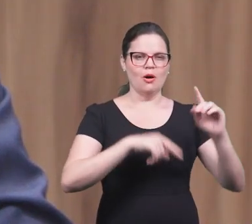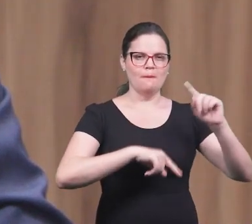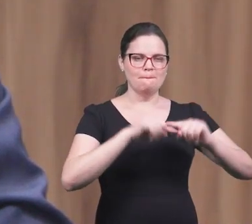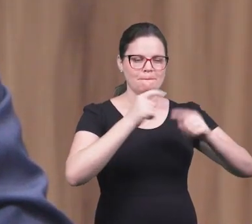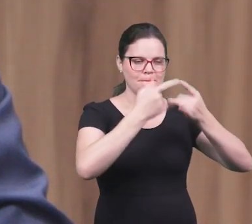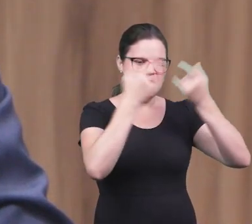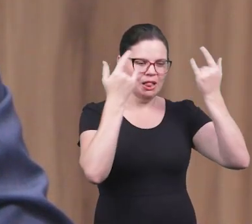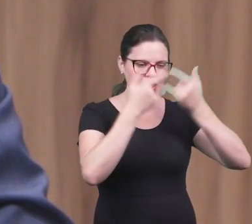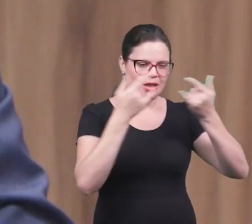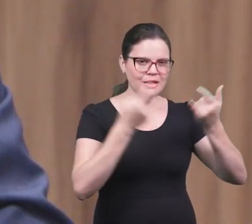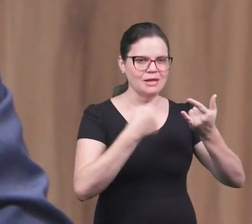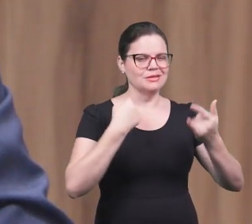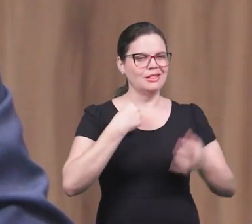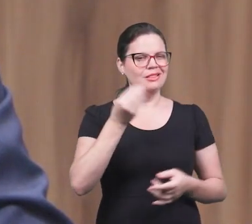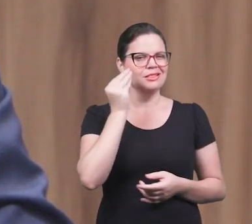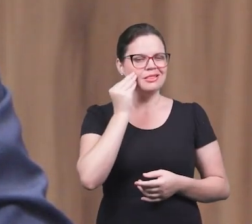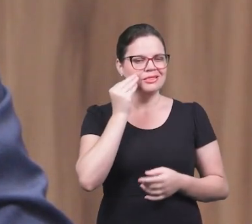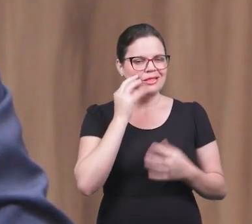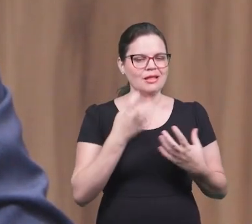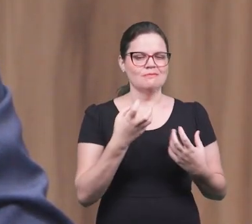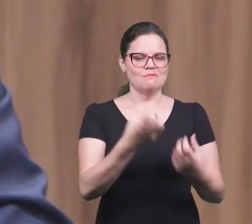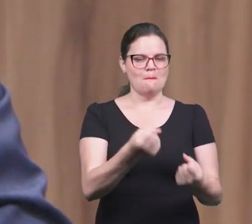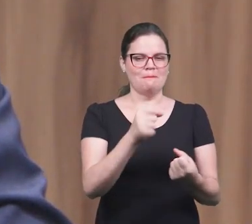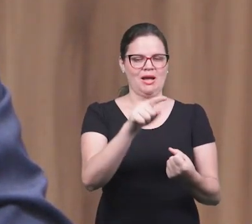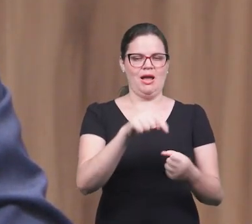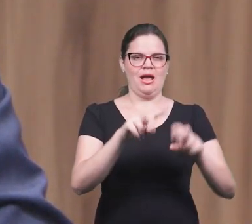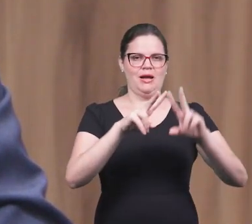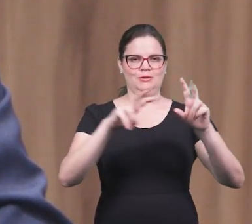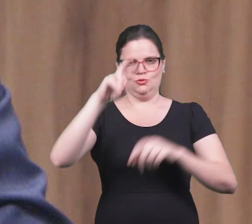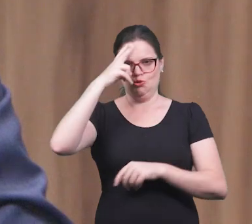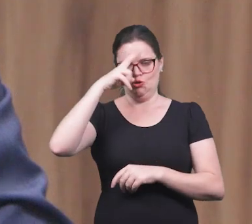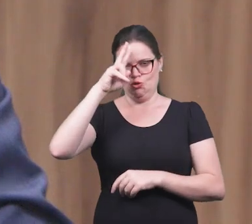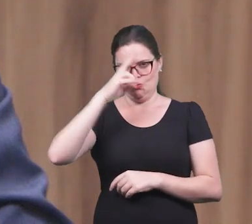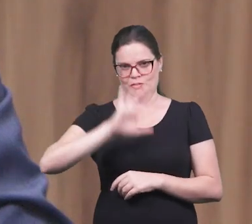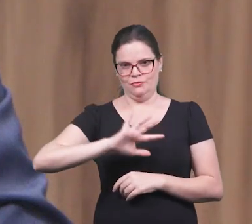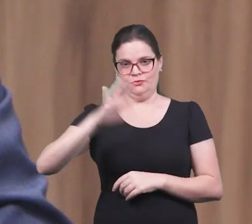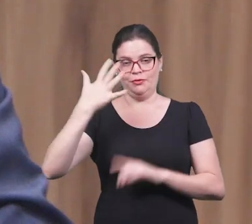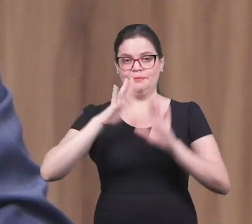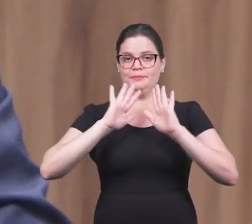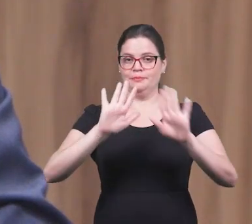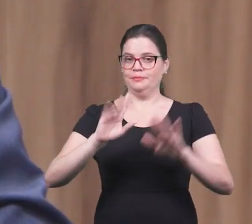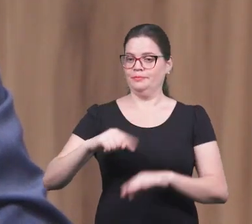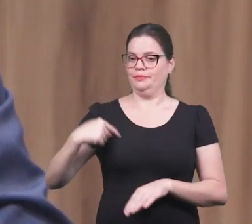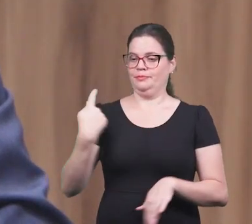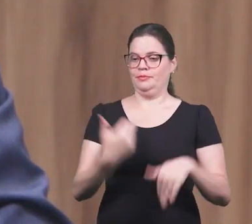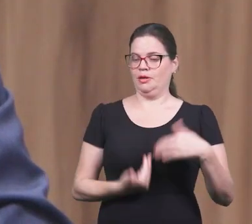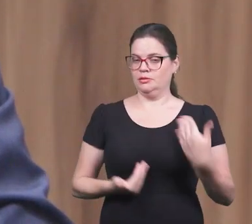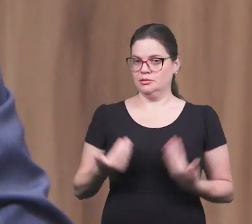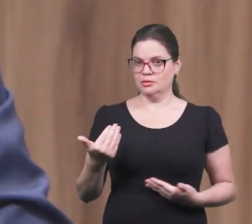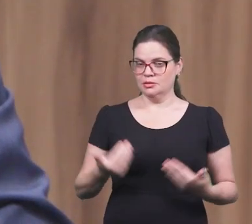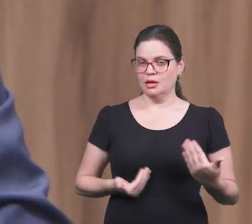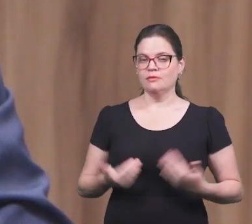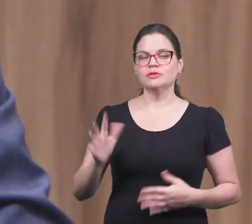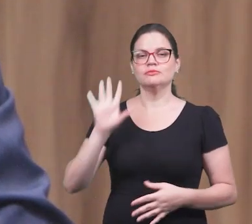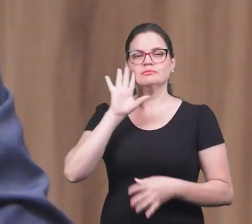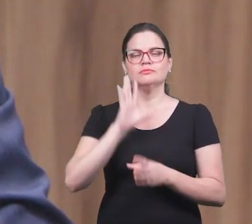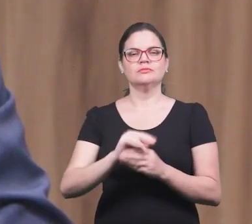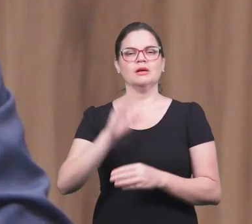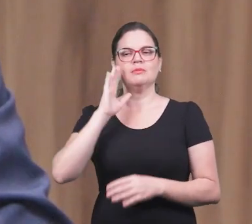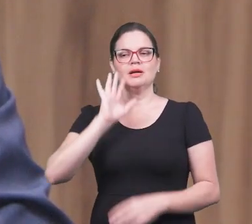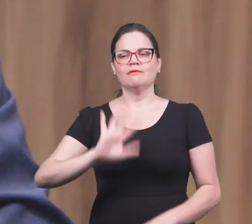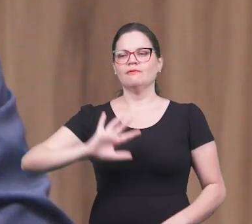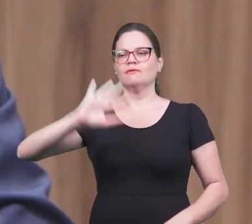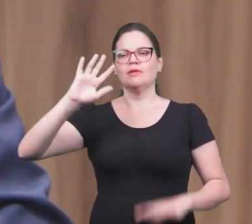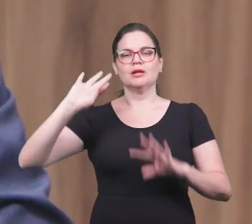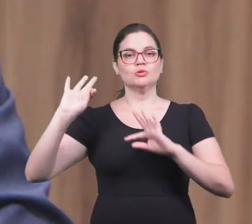servos, nós atribuímos todos os fatos a ações proféticas de Deus que se